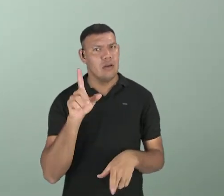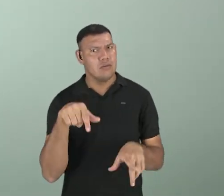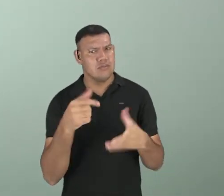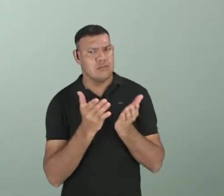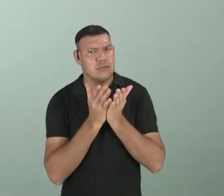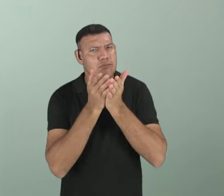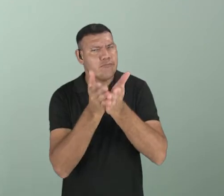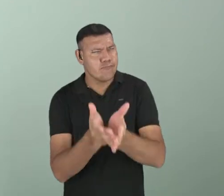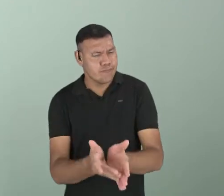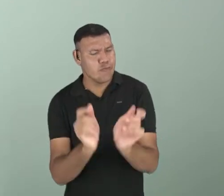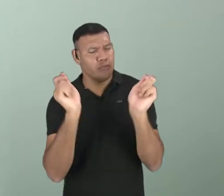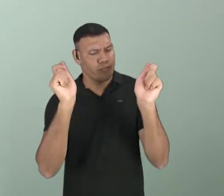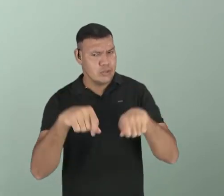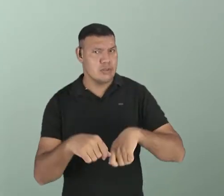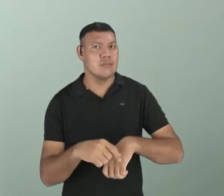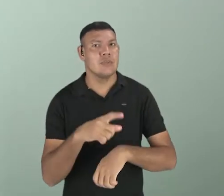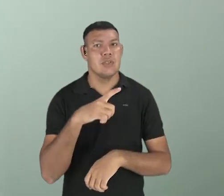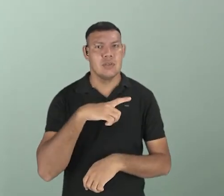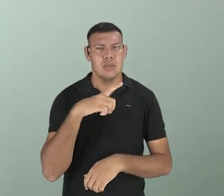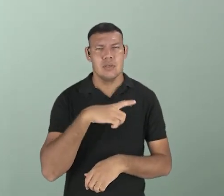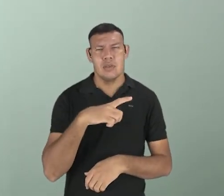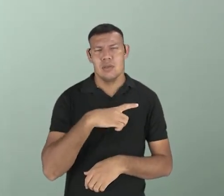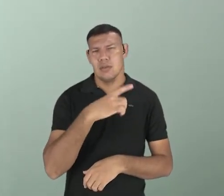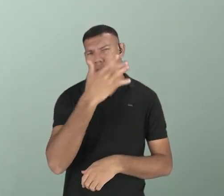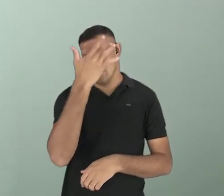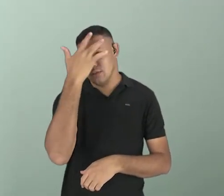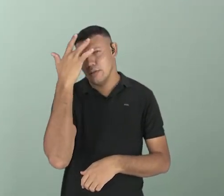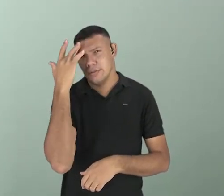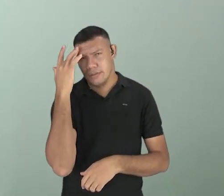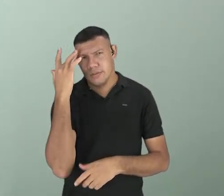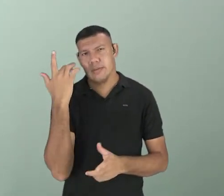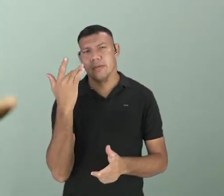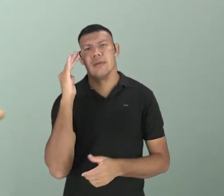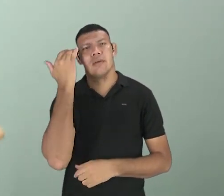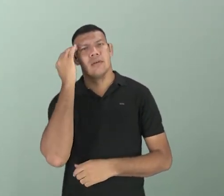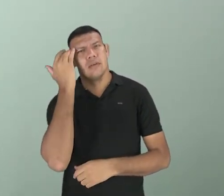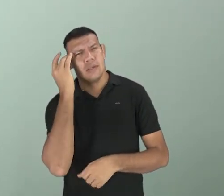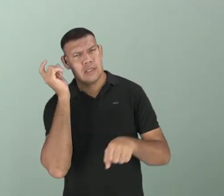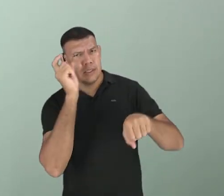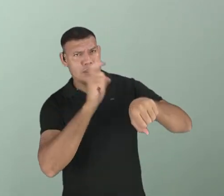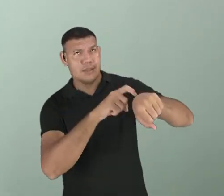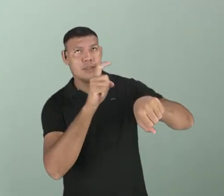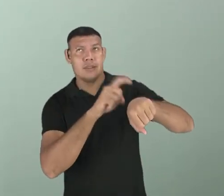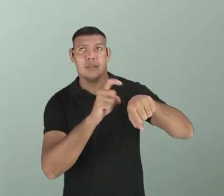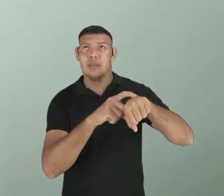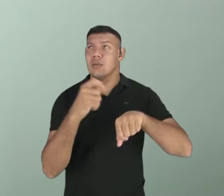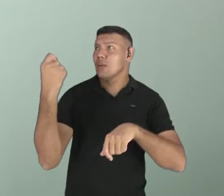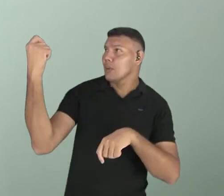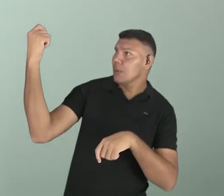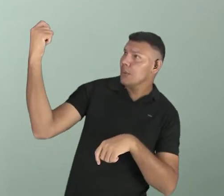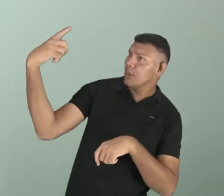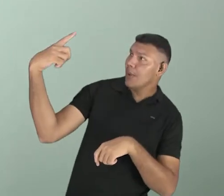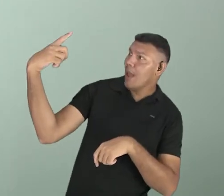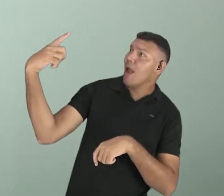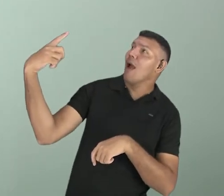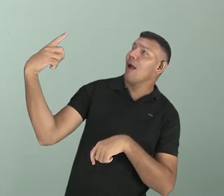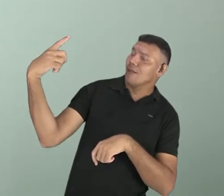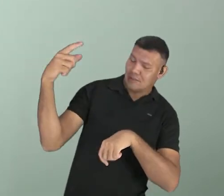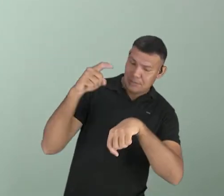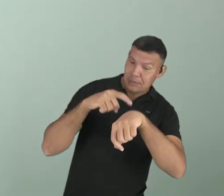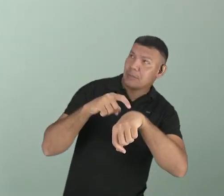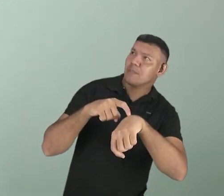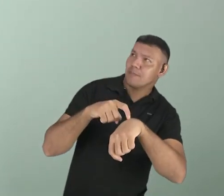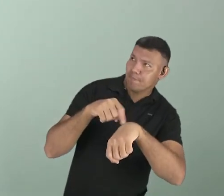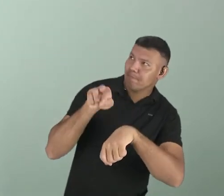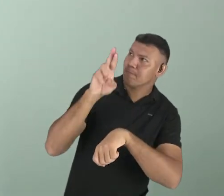navegar. Tem pessoas que conseguem decifrar, entender a hora pelo sol. Né? É uma espécie de